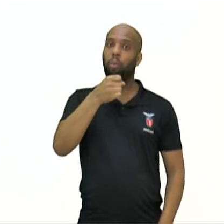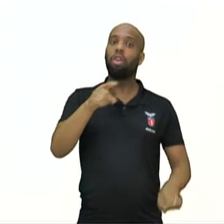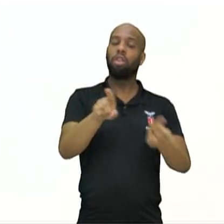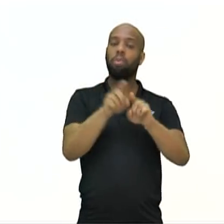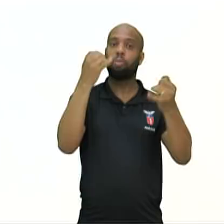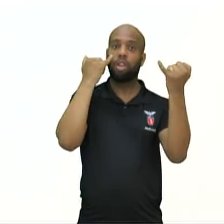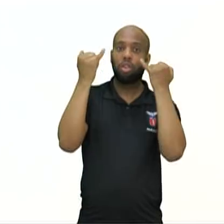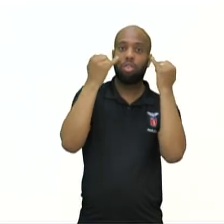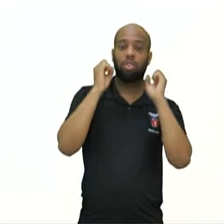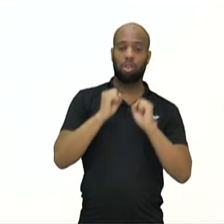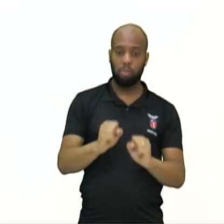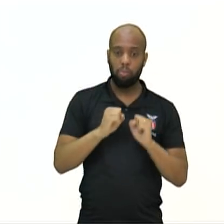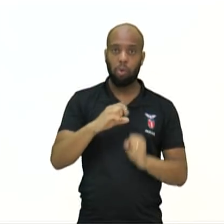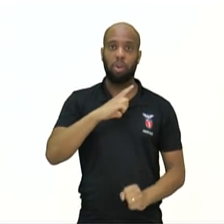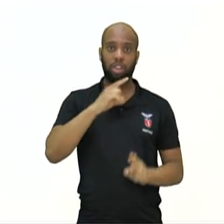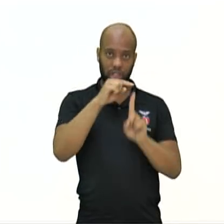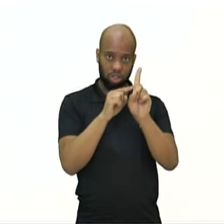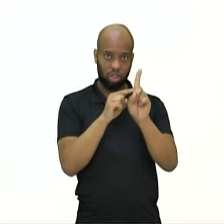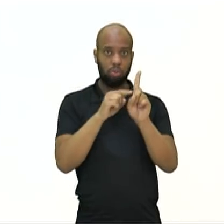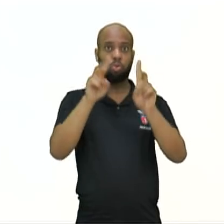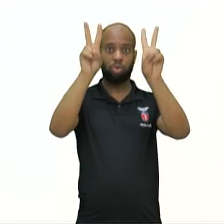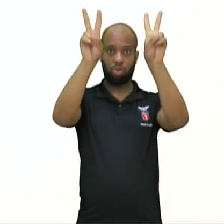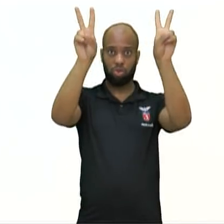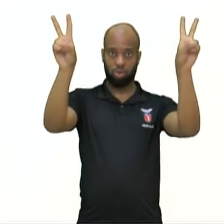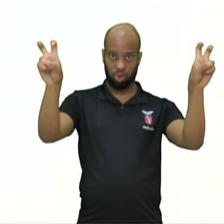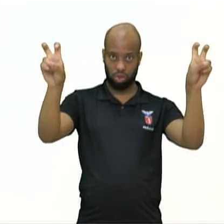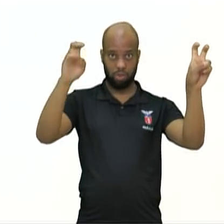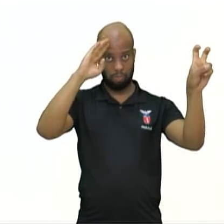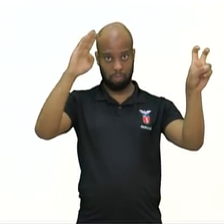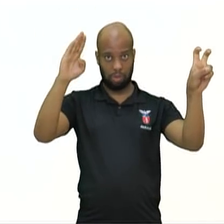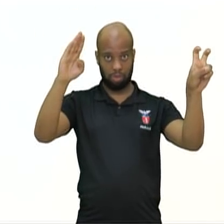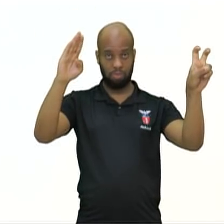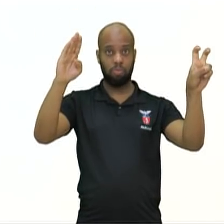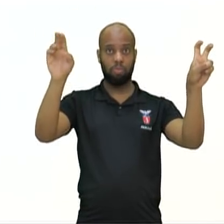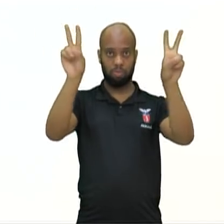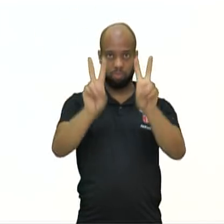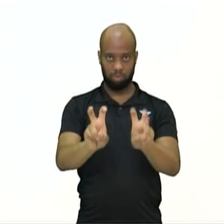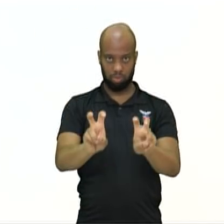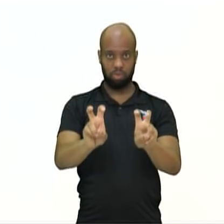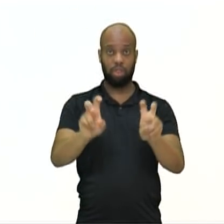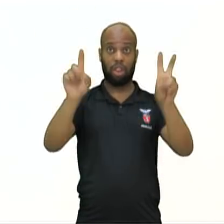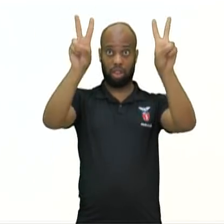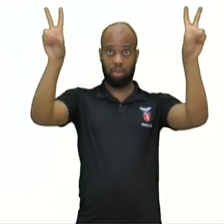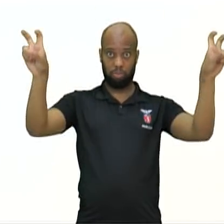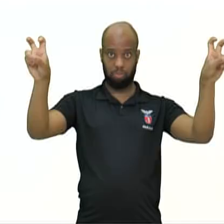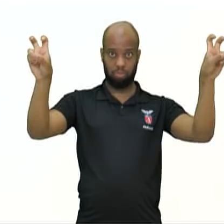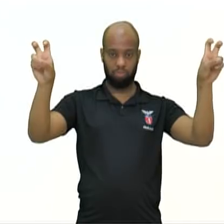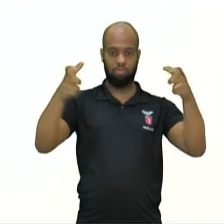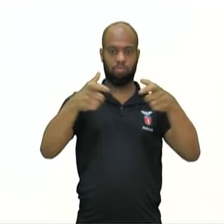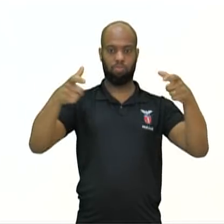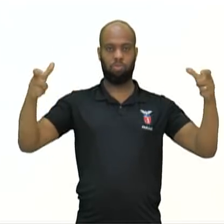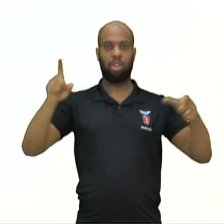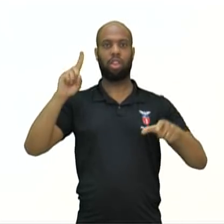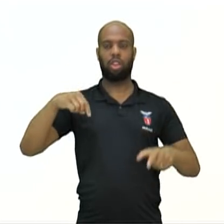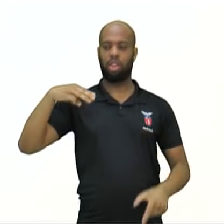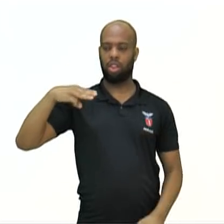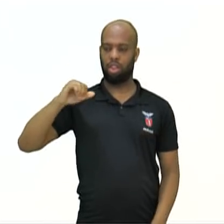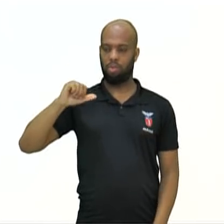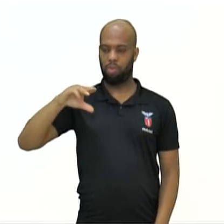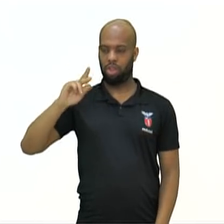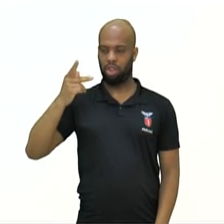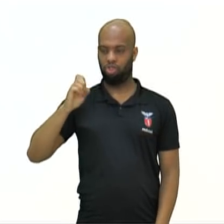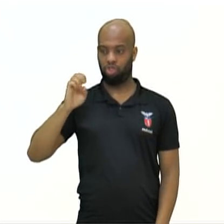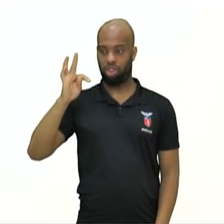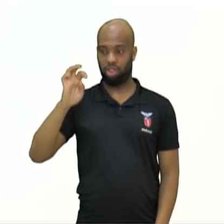notícias, podem apresentar dois títulos, um principal e mais abrangente, chamado de manchete, e